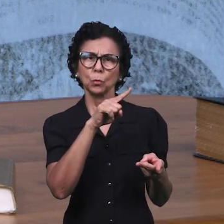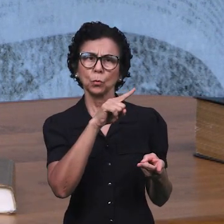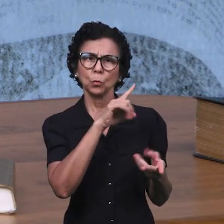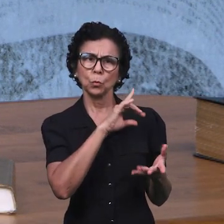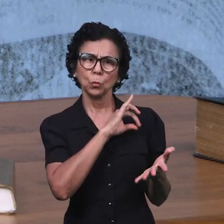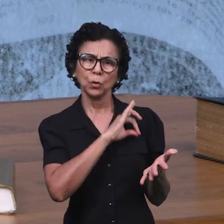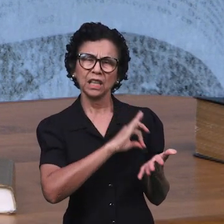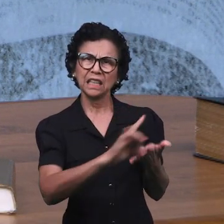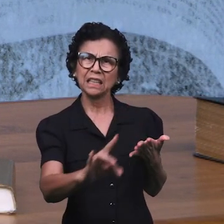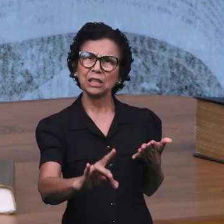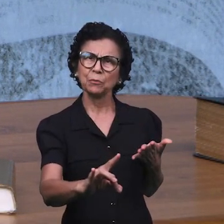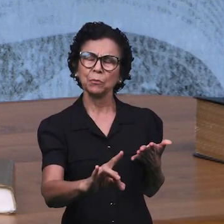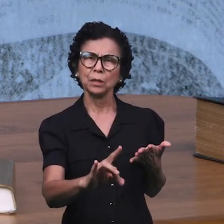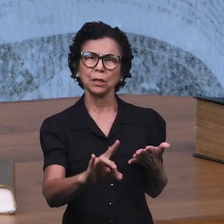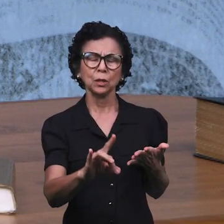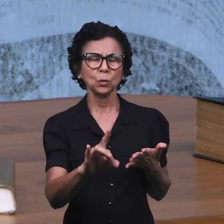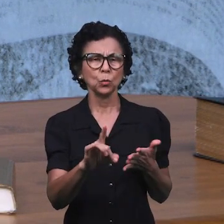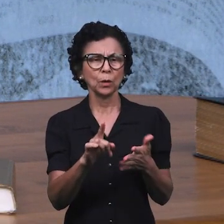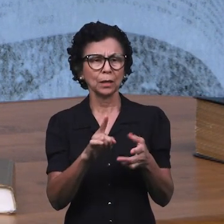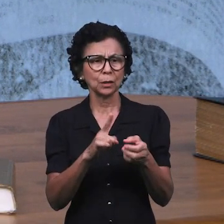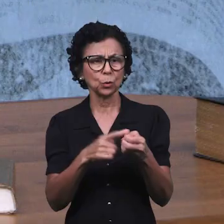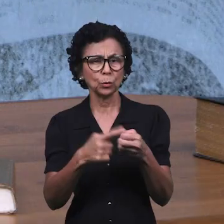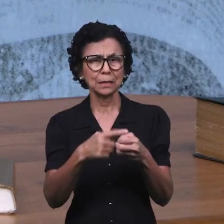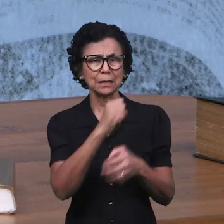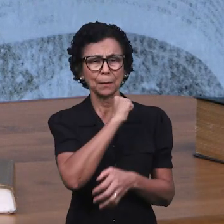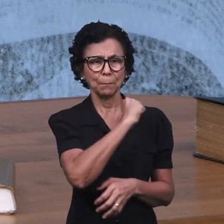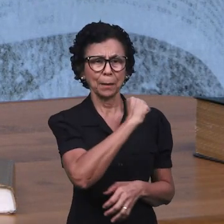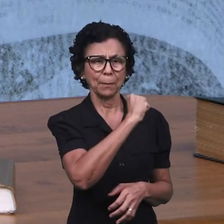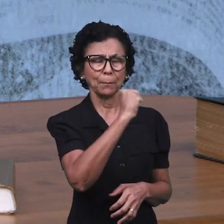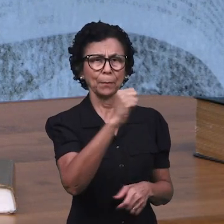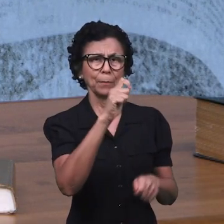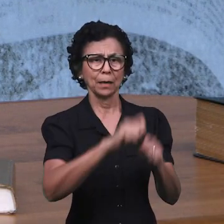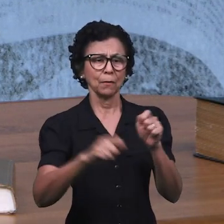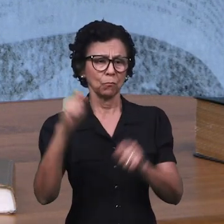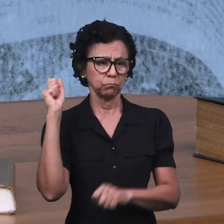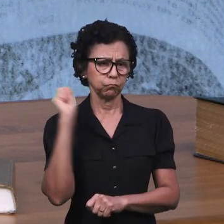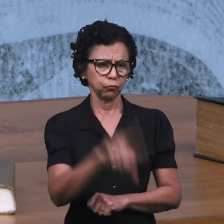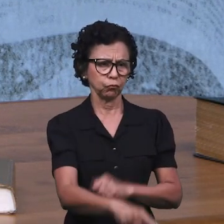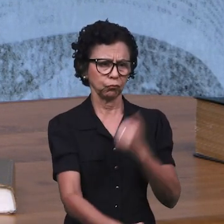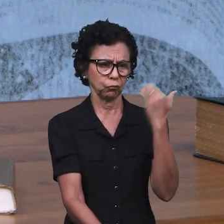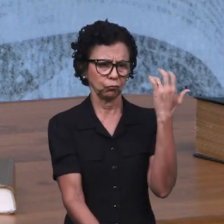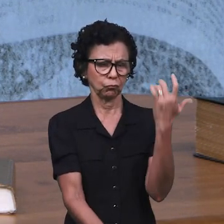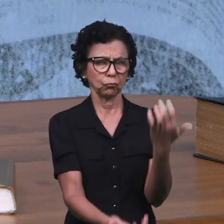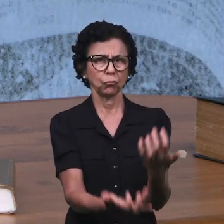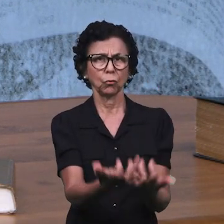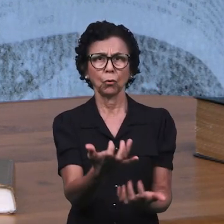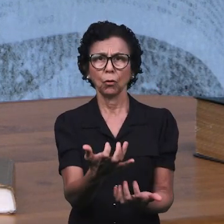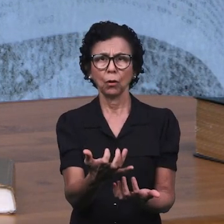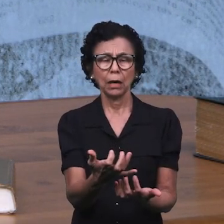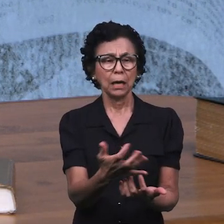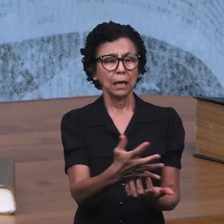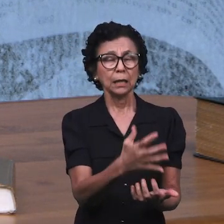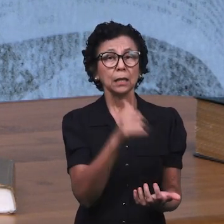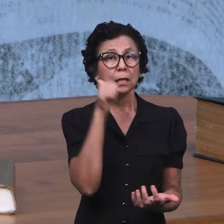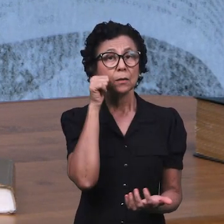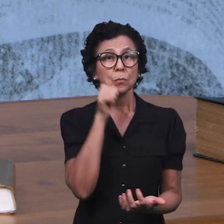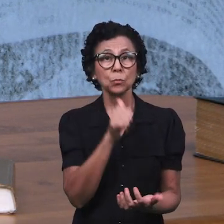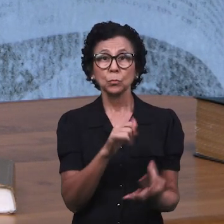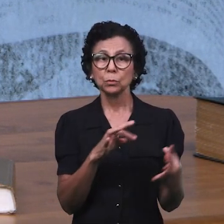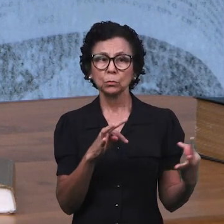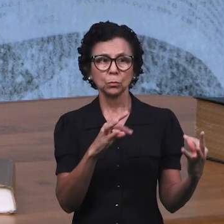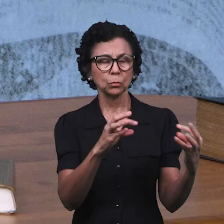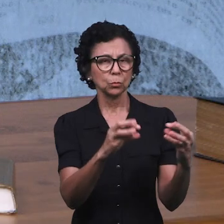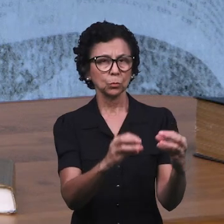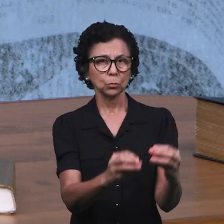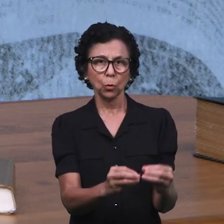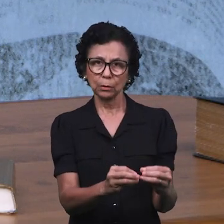tinham ferido a Siclag e a tinham posto a fogo. E levaram cativas as mulheres que